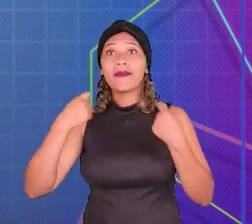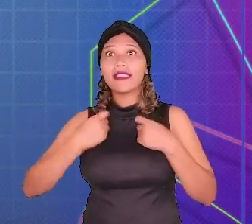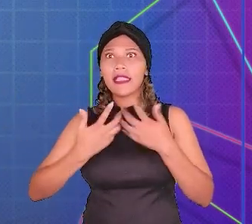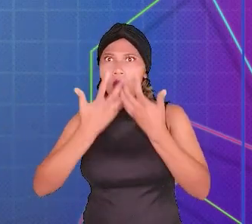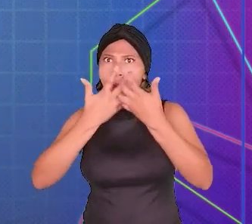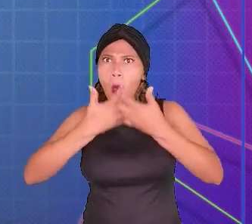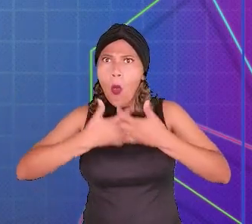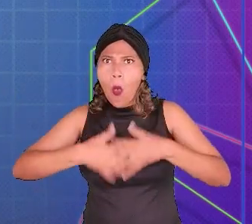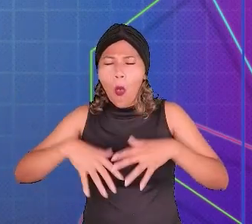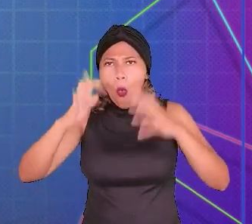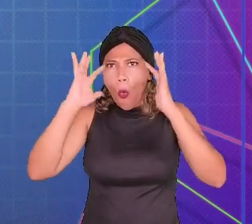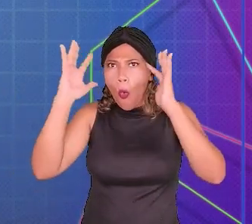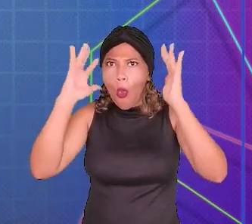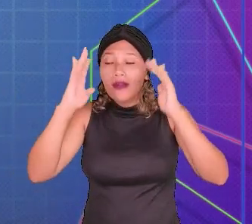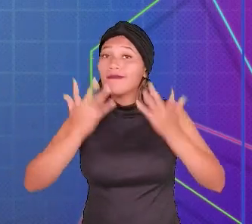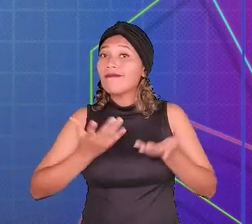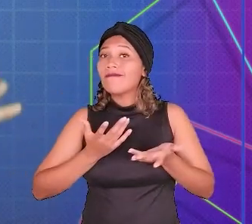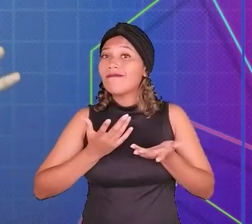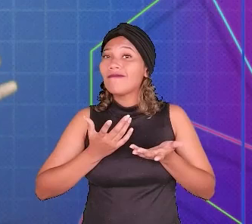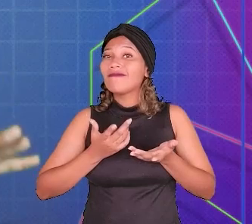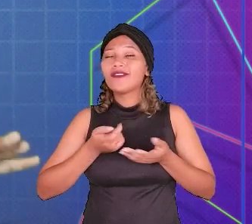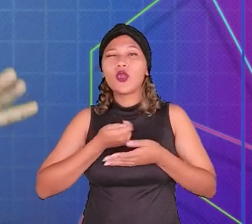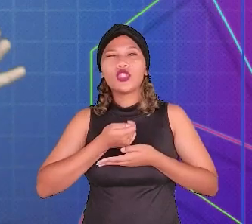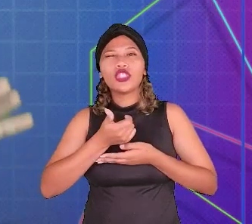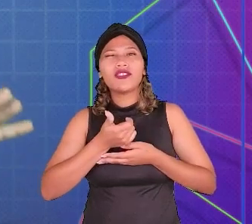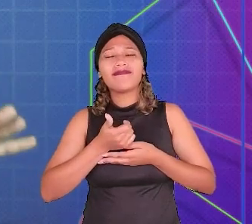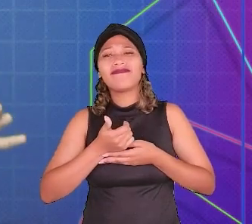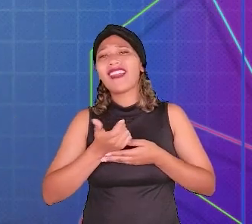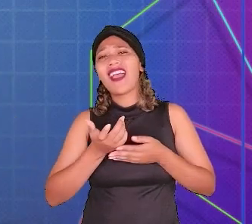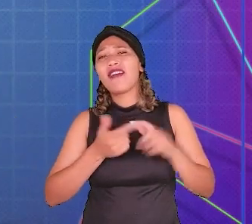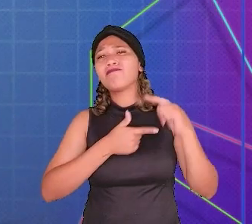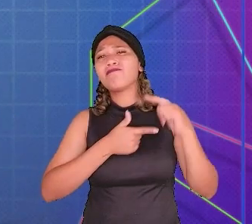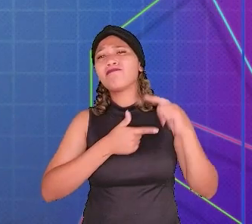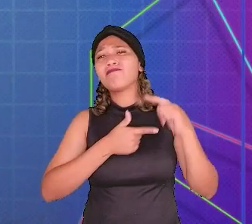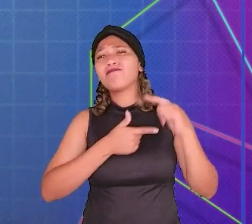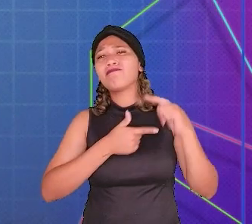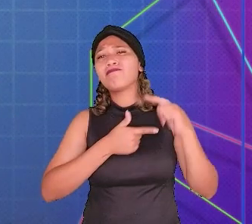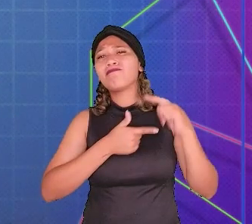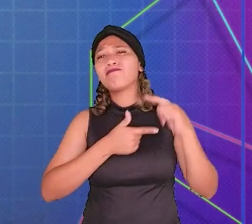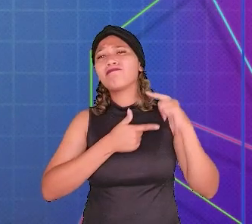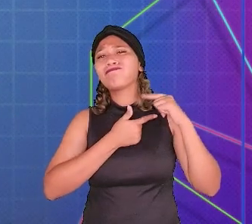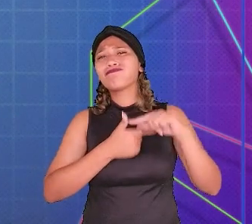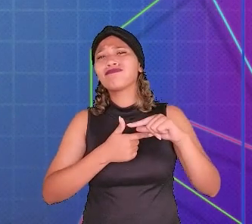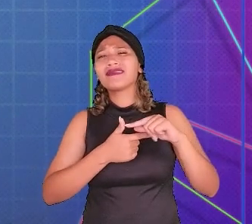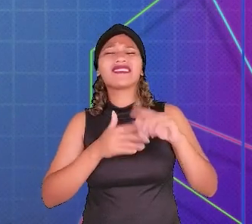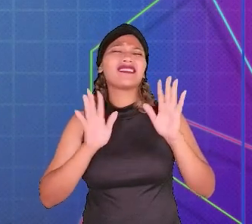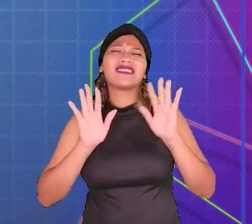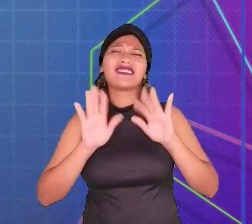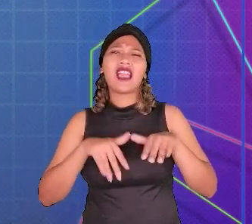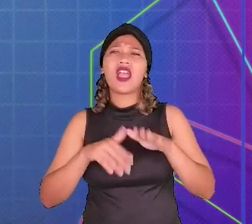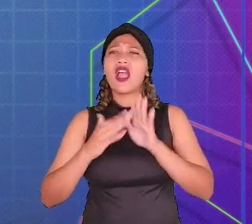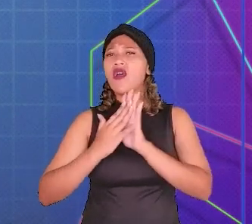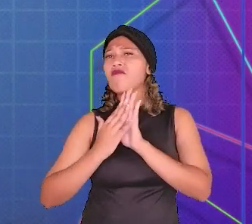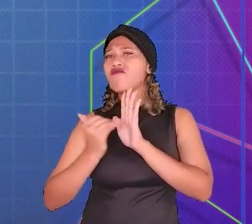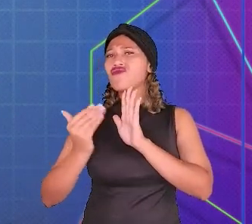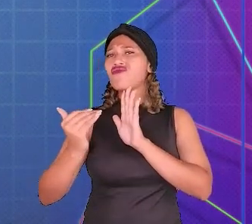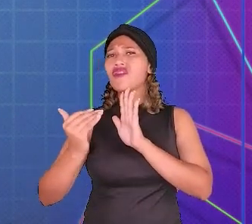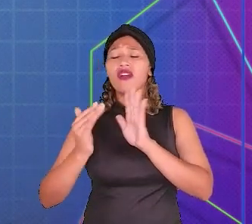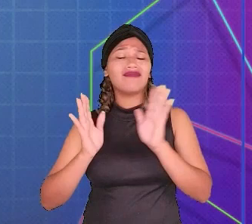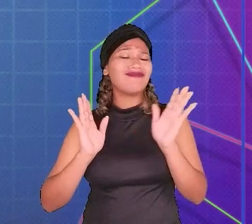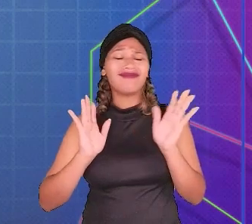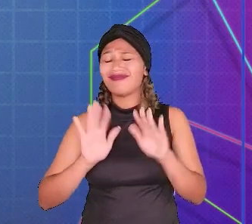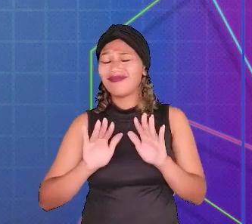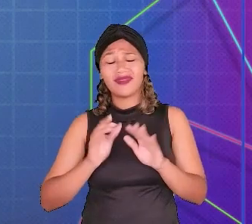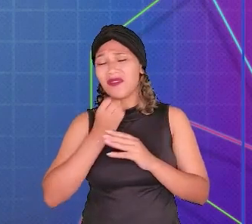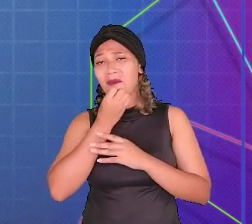ser complexos. E uma dica é: fuja de estereótipos. Fuja dos estereótipos. Não construir personagens que